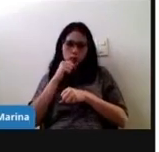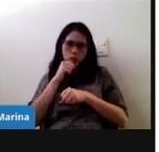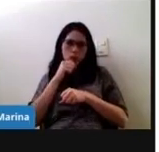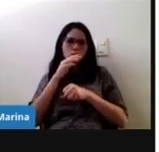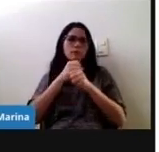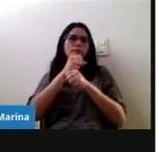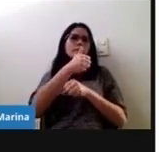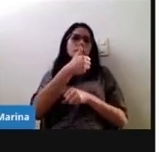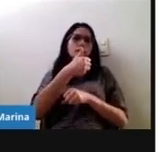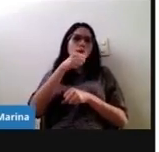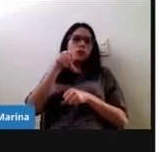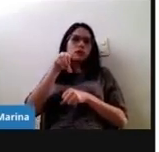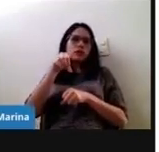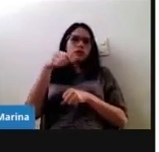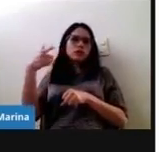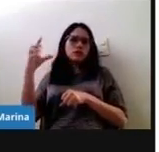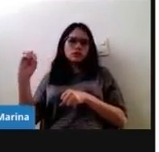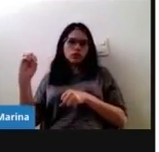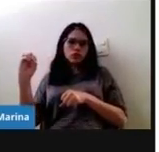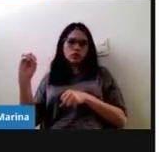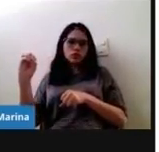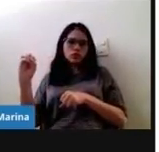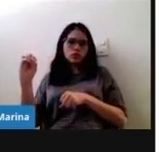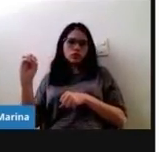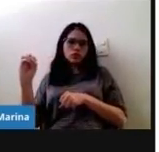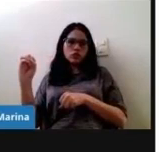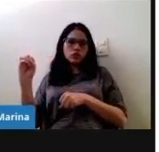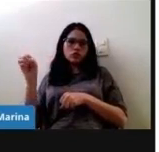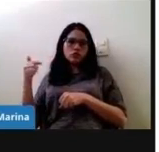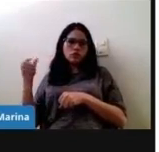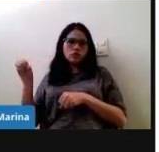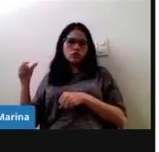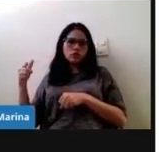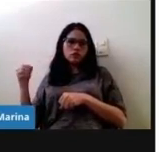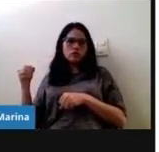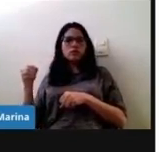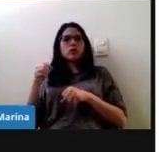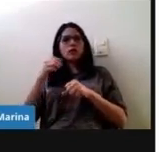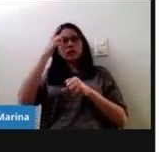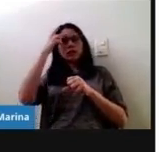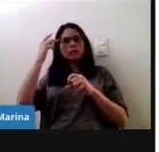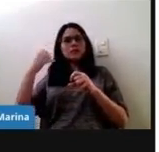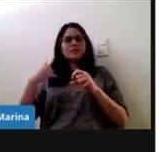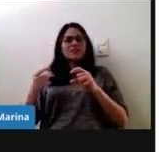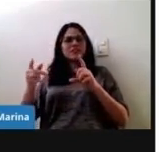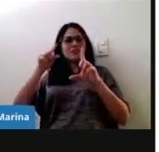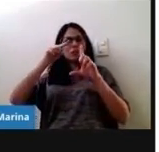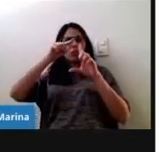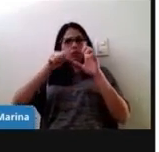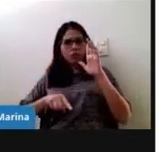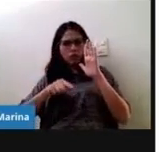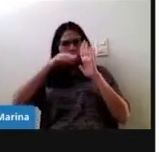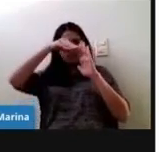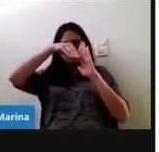a 1920, nós tivemos aqui, né, uma diminuição da expectativa de vida, né?